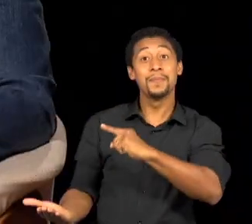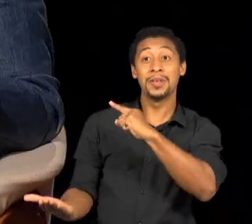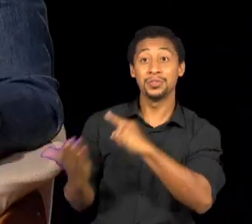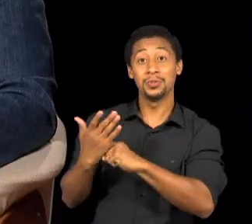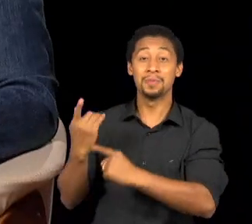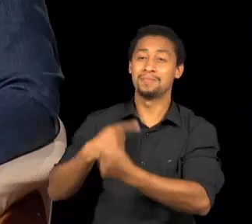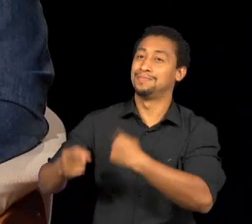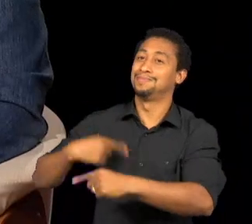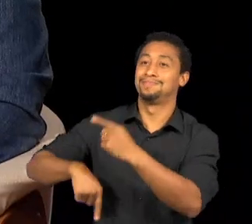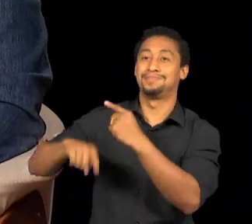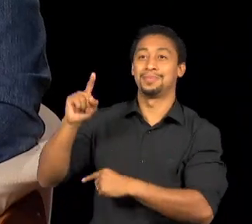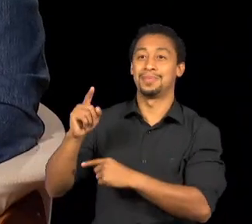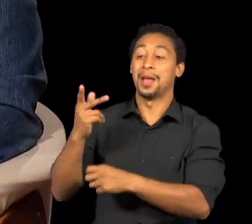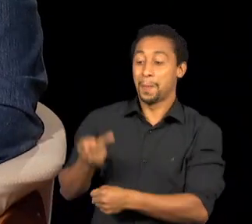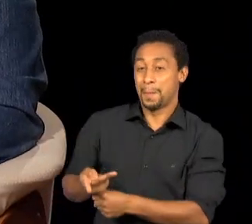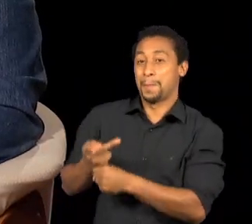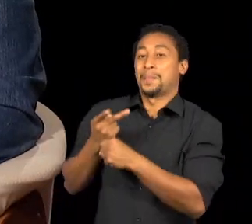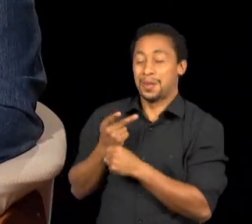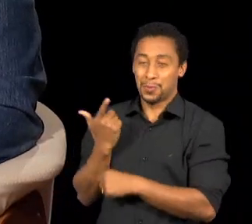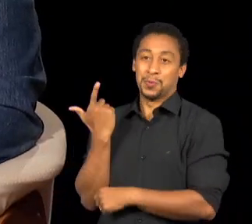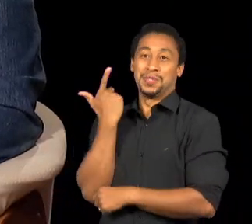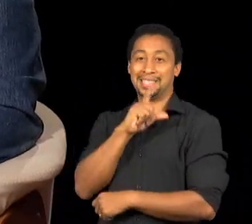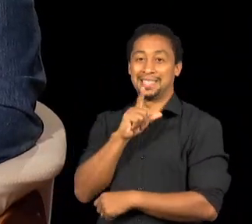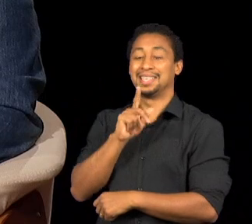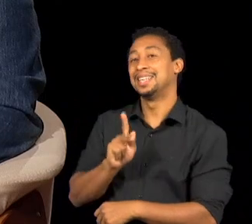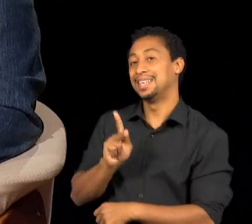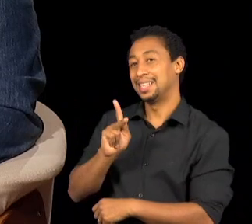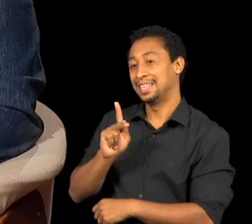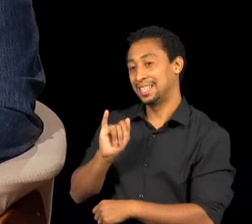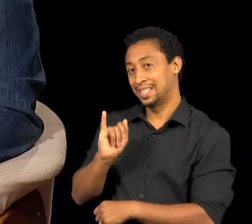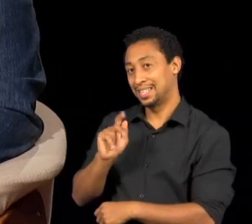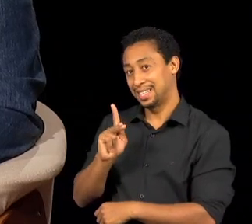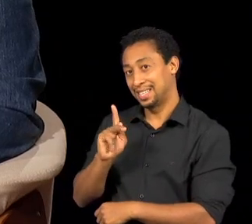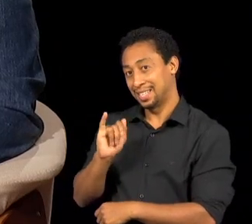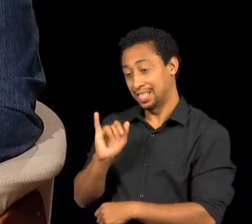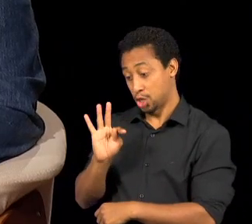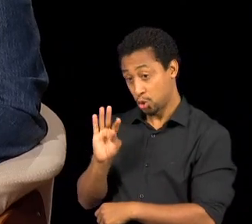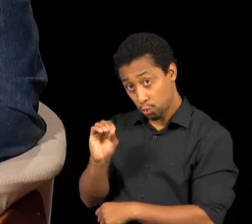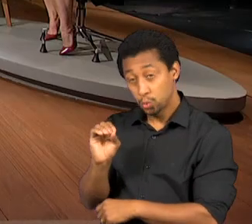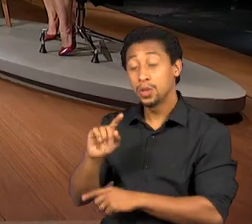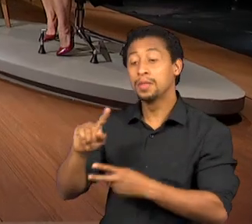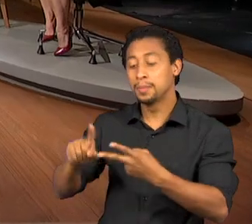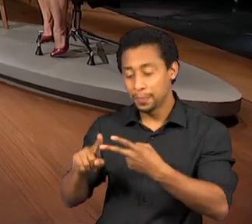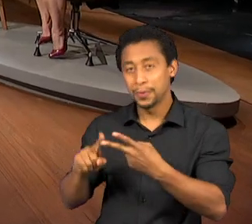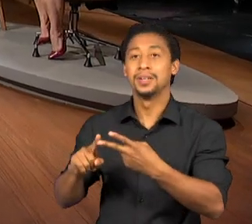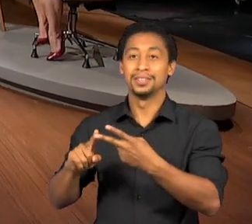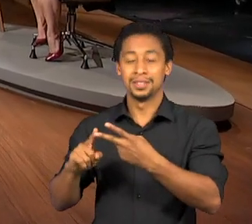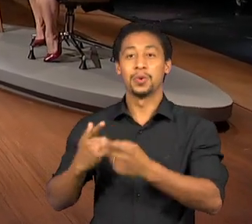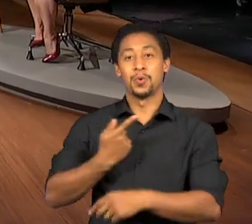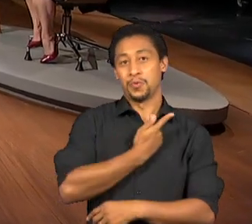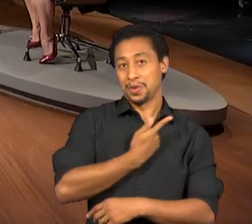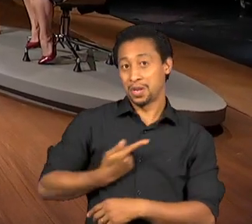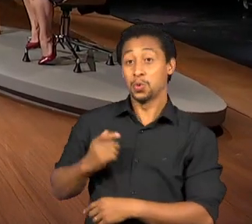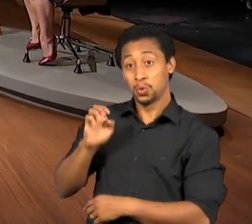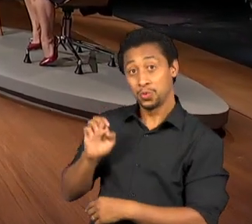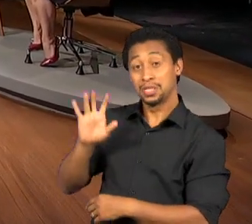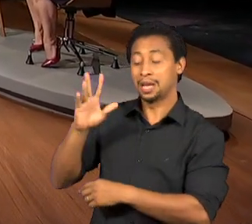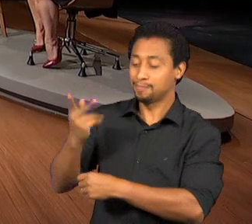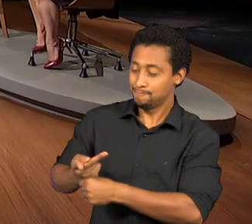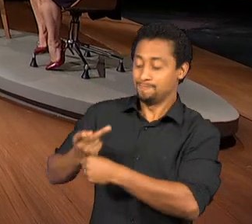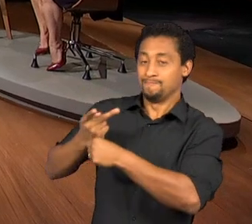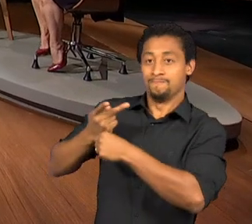ganhei o Kikito, eu ganhei governador do estado, eu ganhei a PCA e